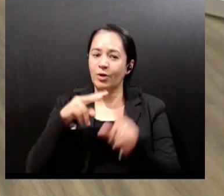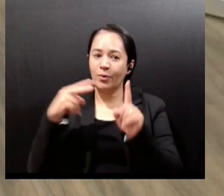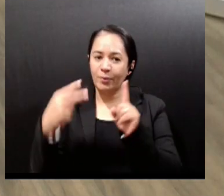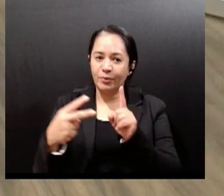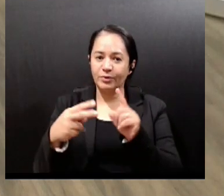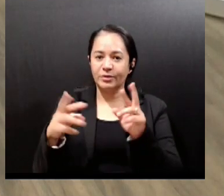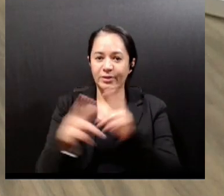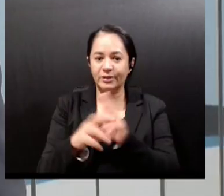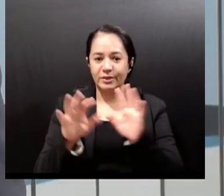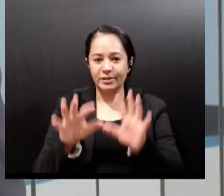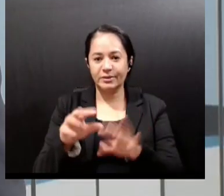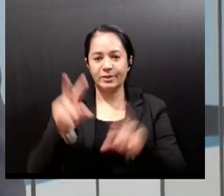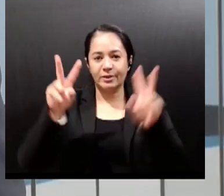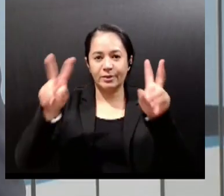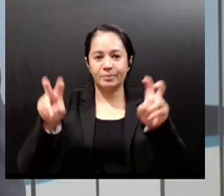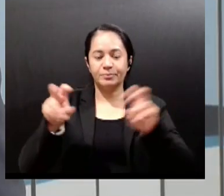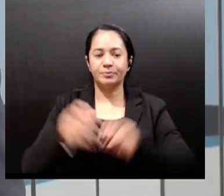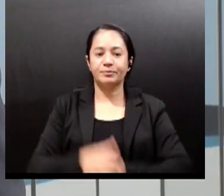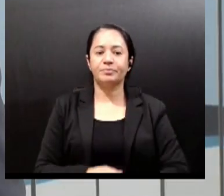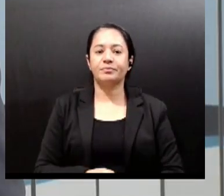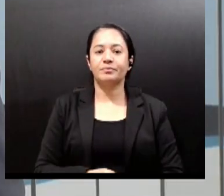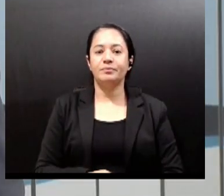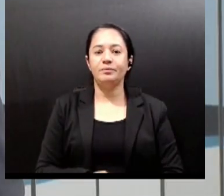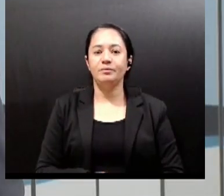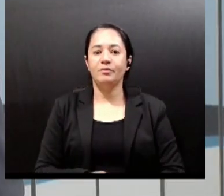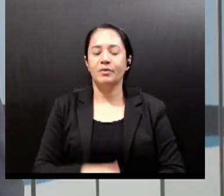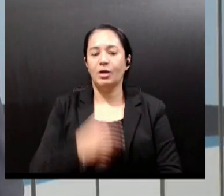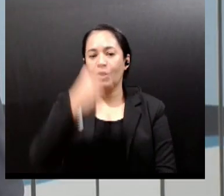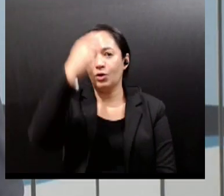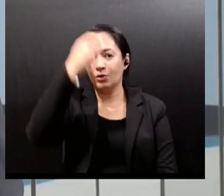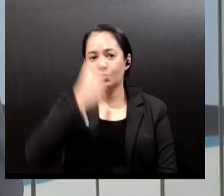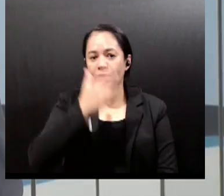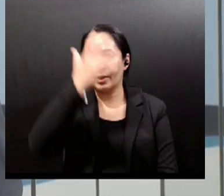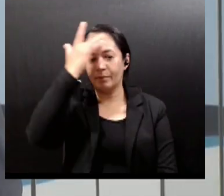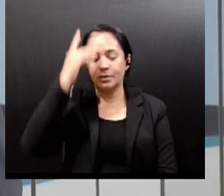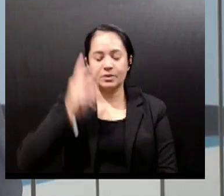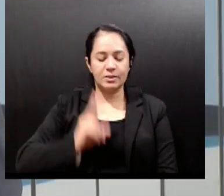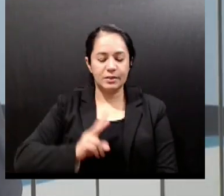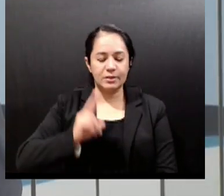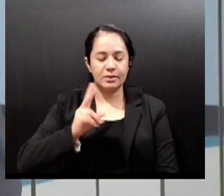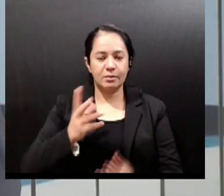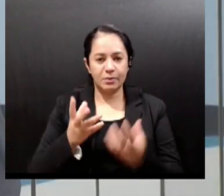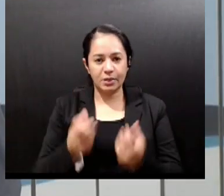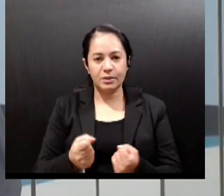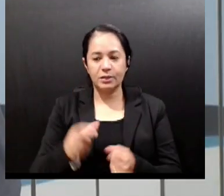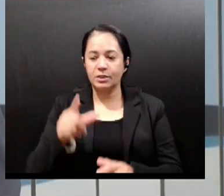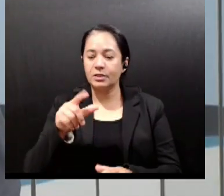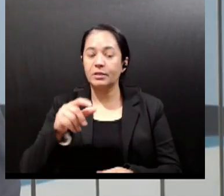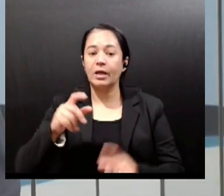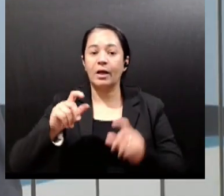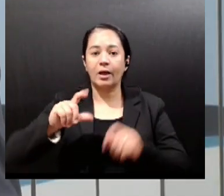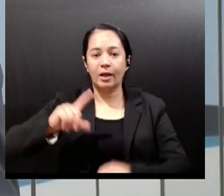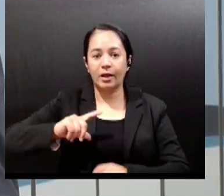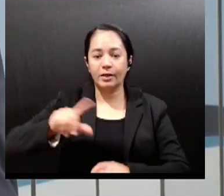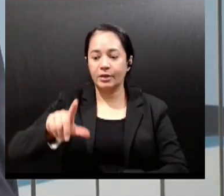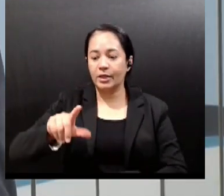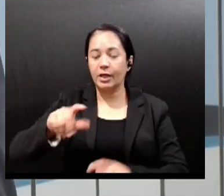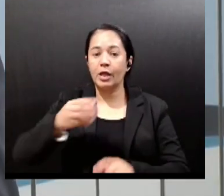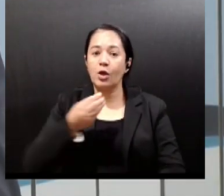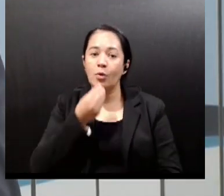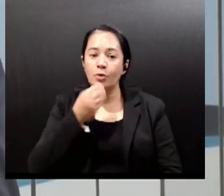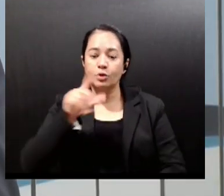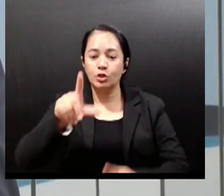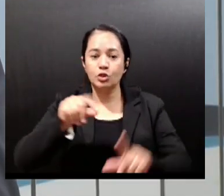tema? Bom, eu sou uma pessoa sempre favorável a ter opções. A motocicleta vem para mais